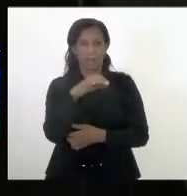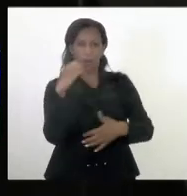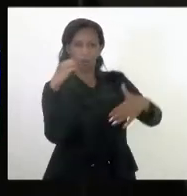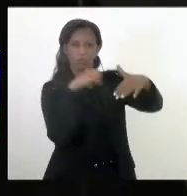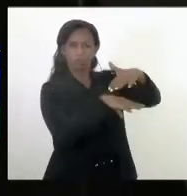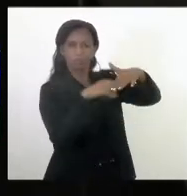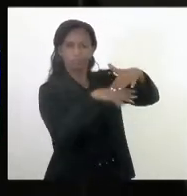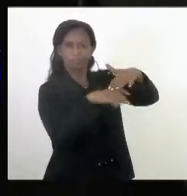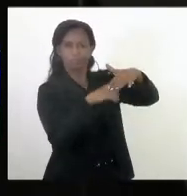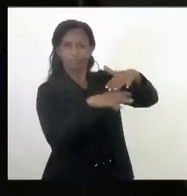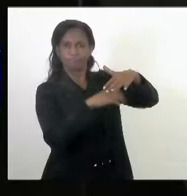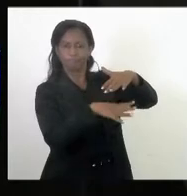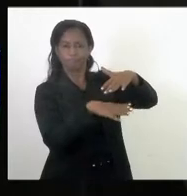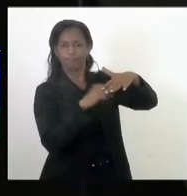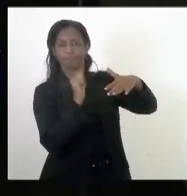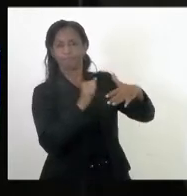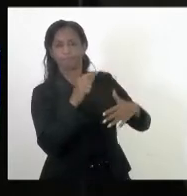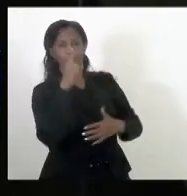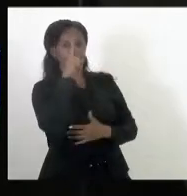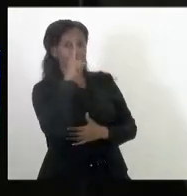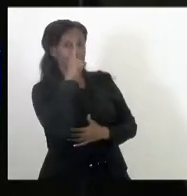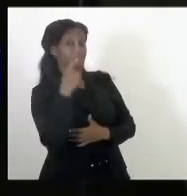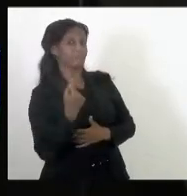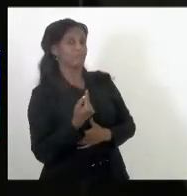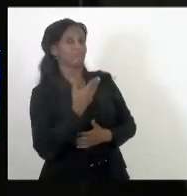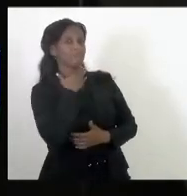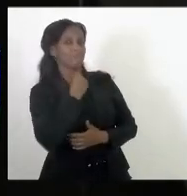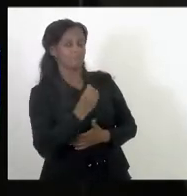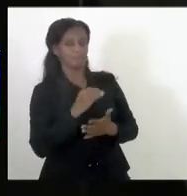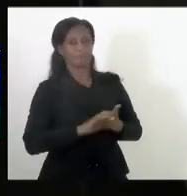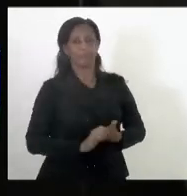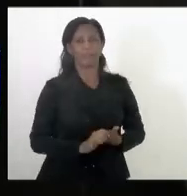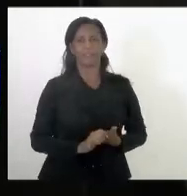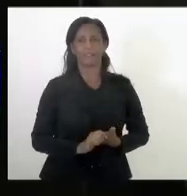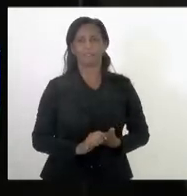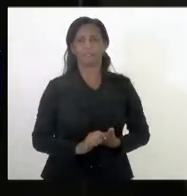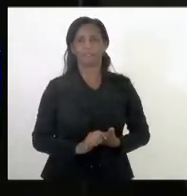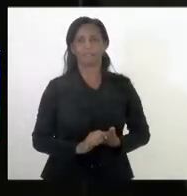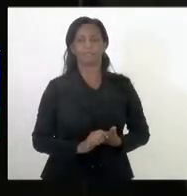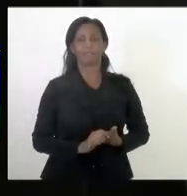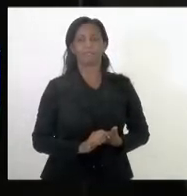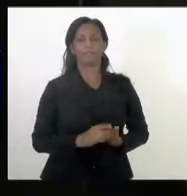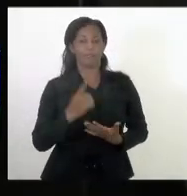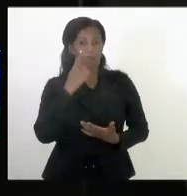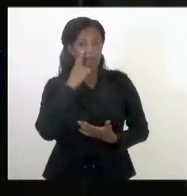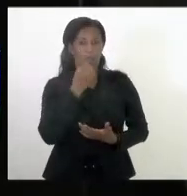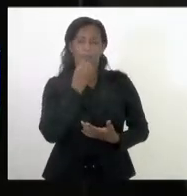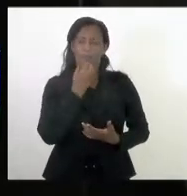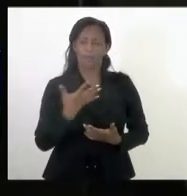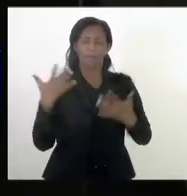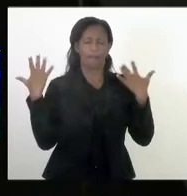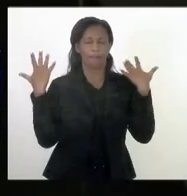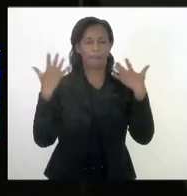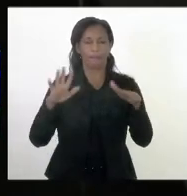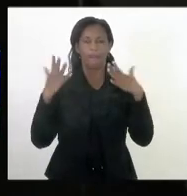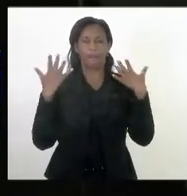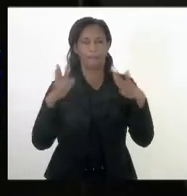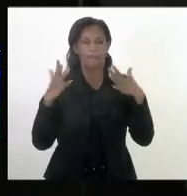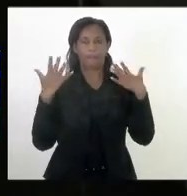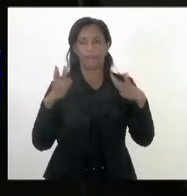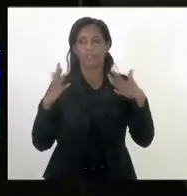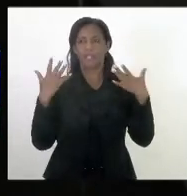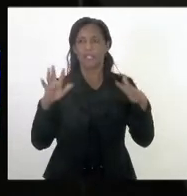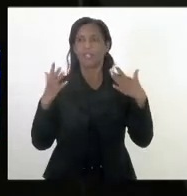milícias. Então, presidente, Vossa Excelência tem que ser aplaudido por essa iniciativa, porque Vossa